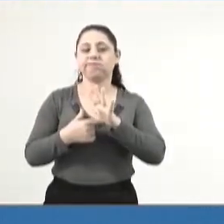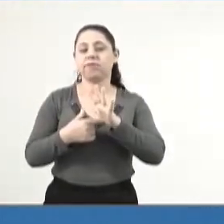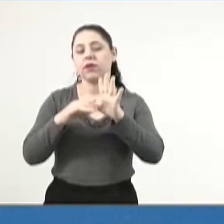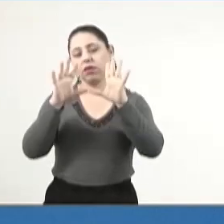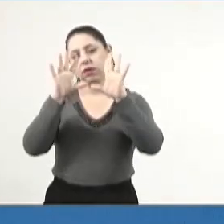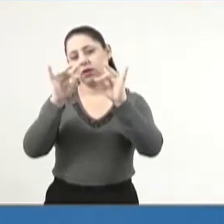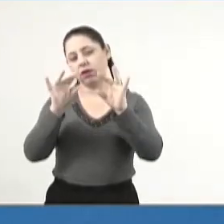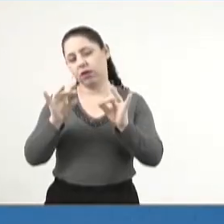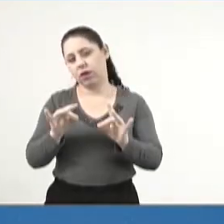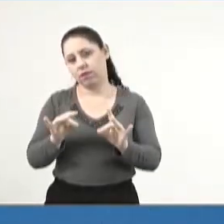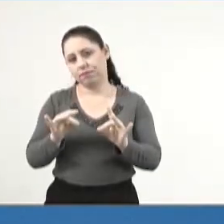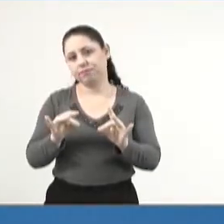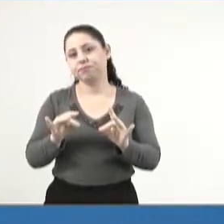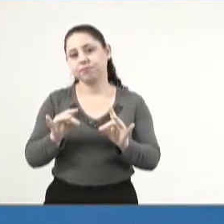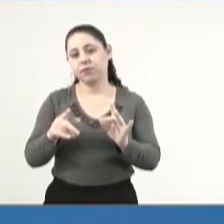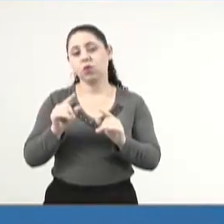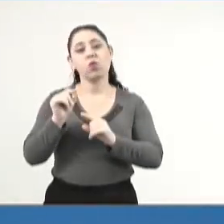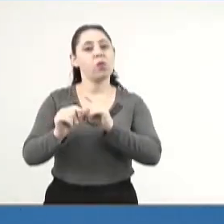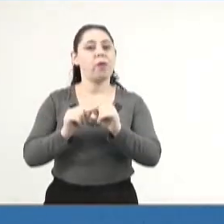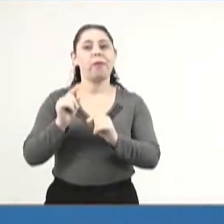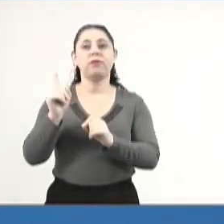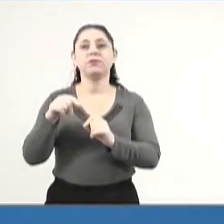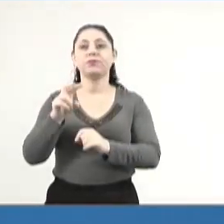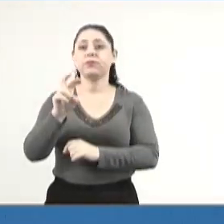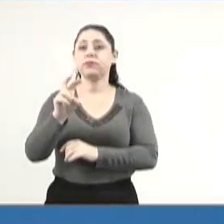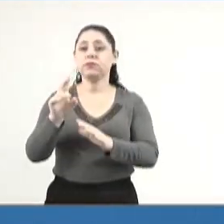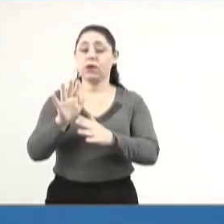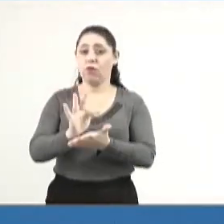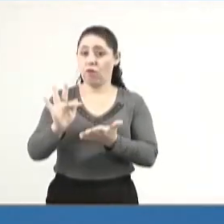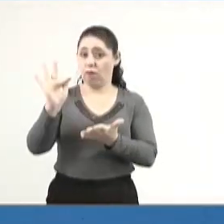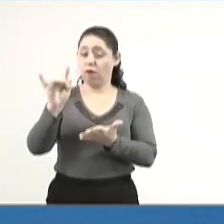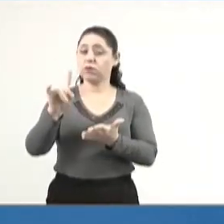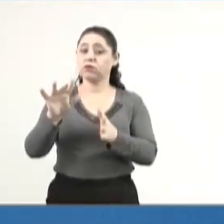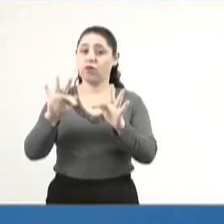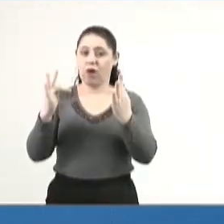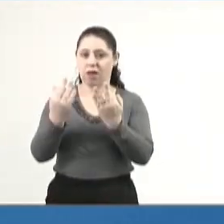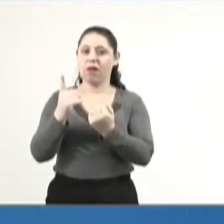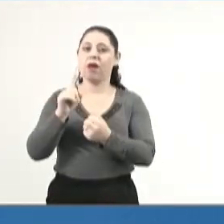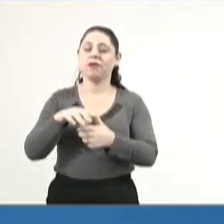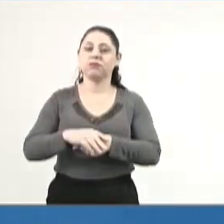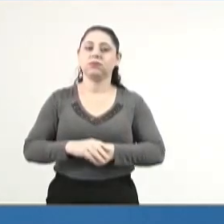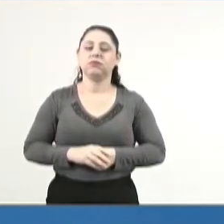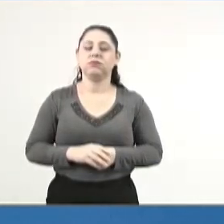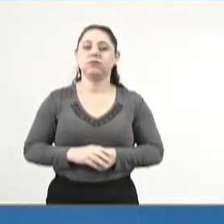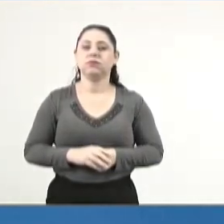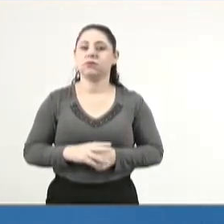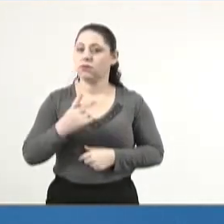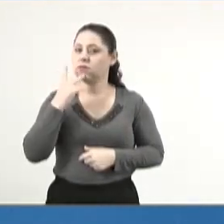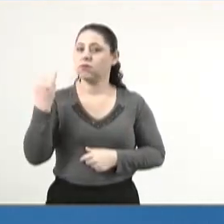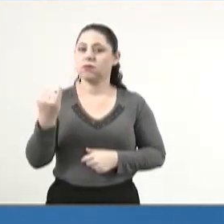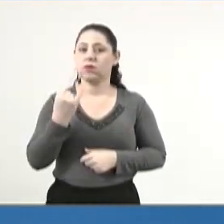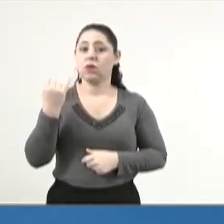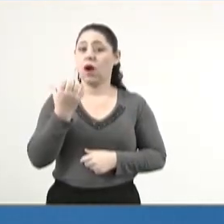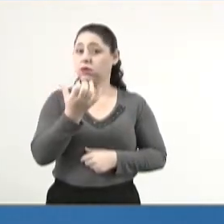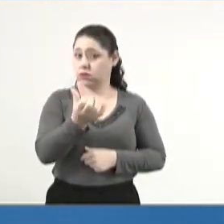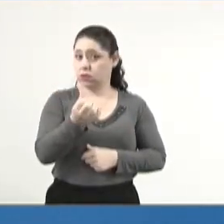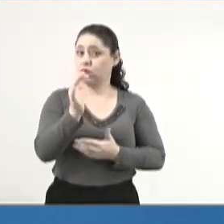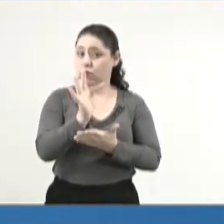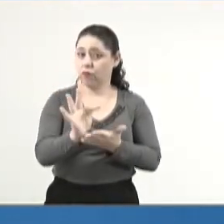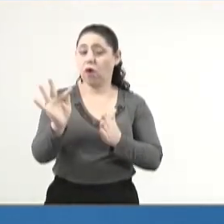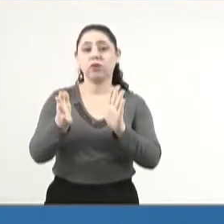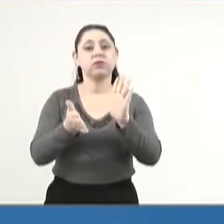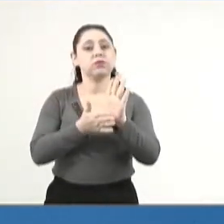mais detalhada do que foi o 5º Fórum, e vale ressaltar, para finalizar, senhor presidente, que o 6º Fórum,